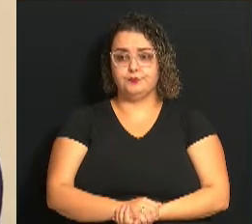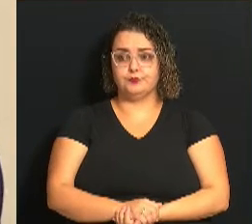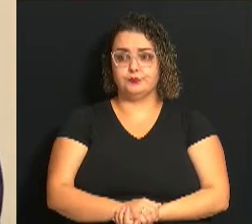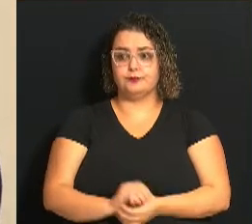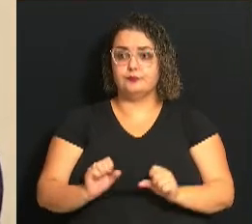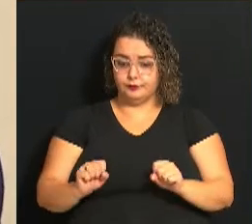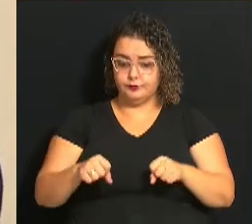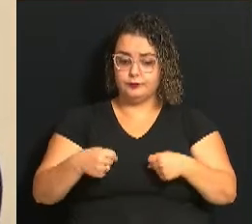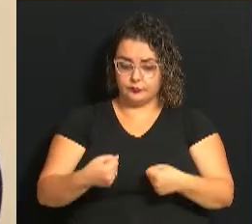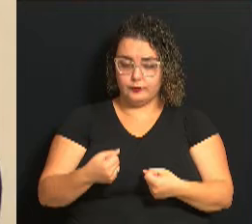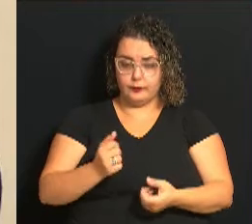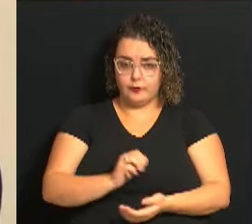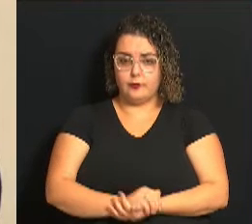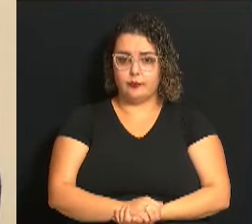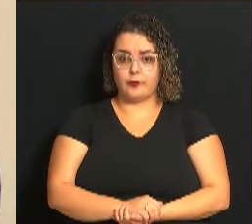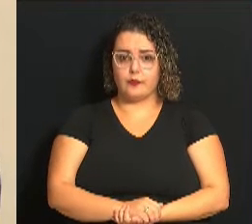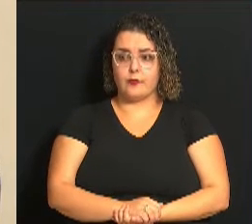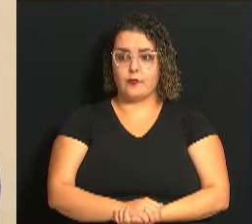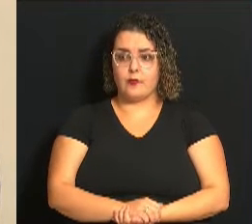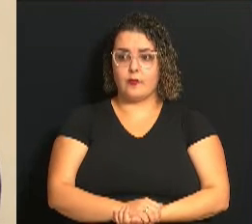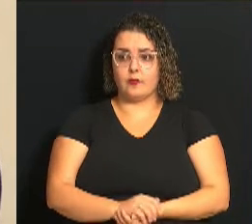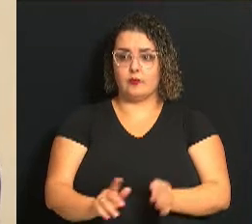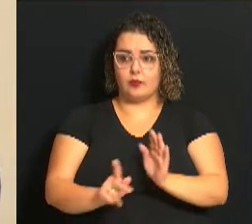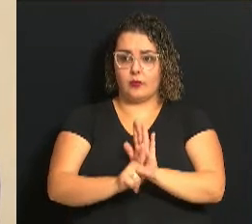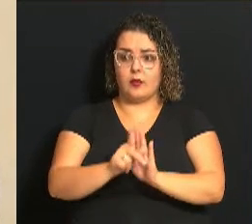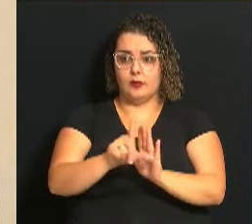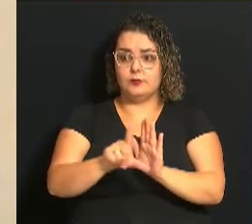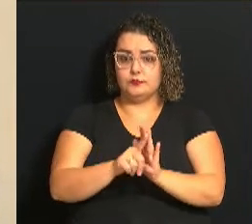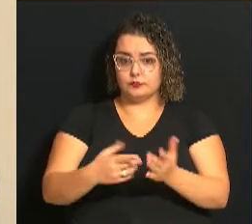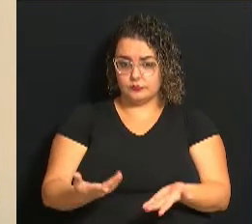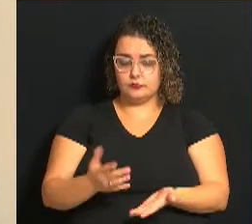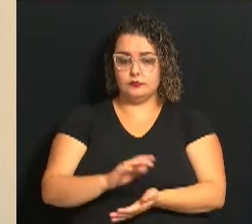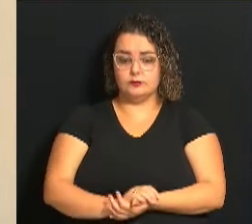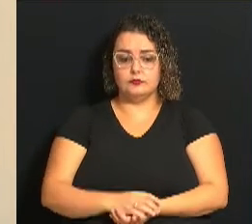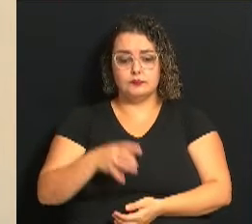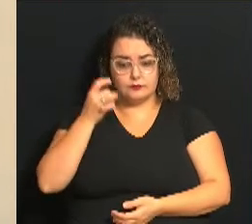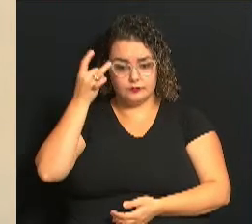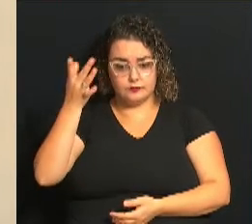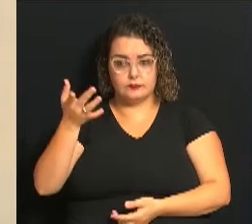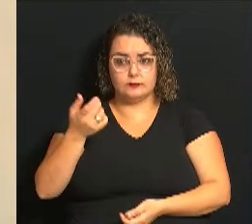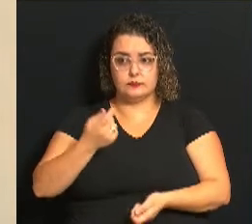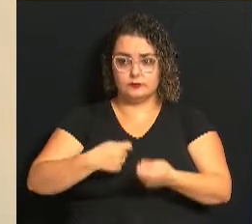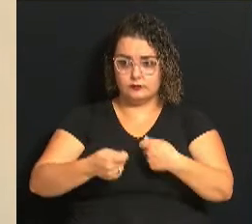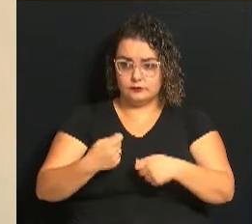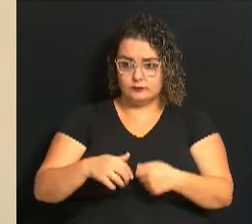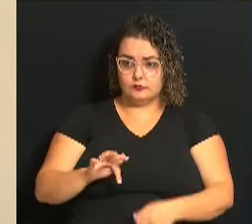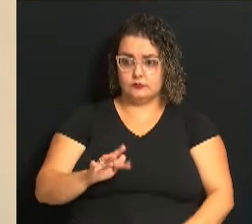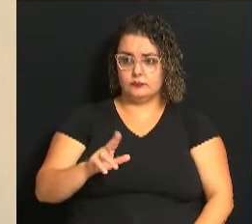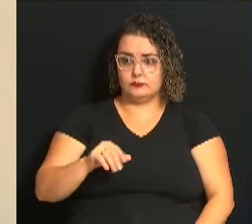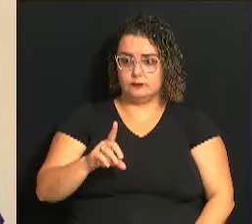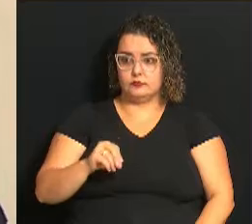muito esse projeto de lei, porque é o projeto de lei que vai facilitar a operacionalização do fundo. Muito obrigado.